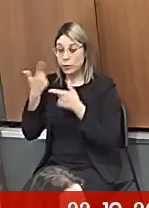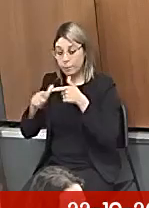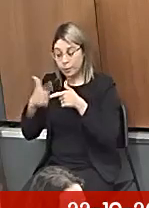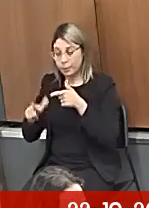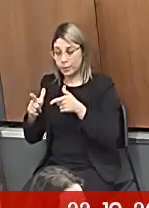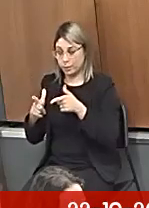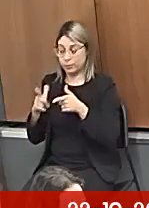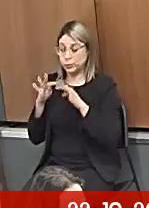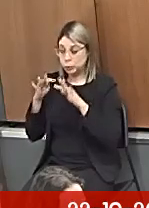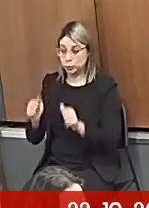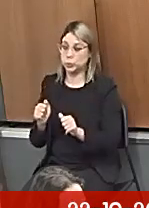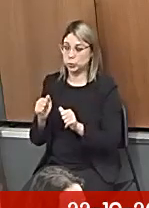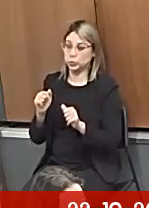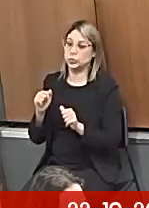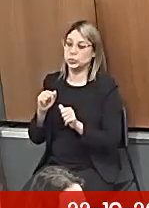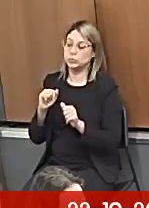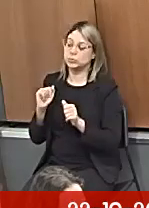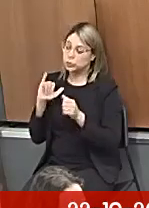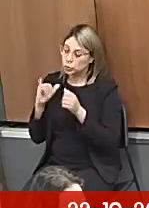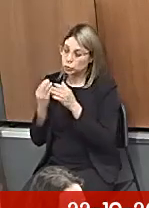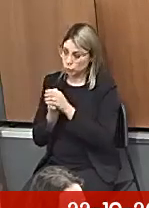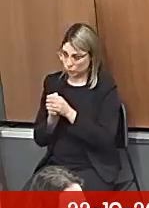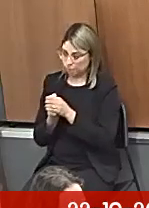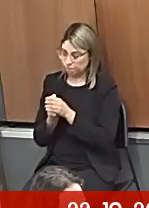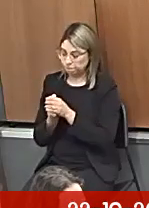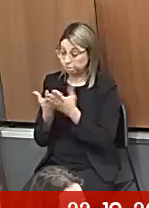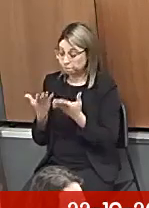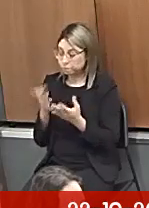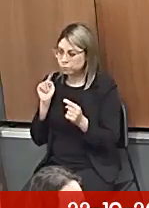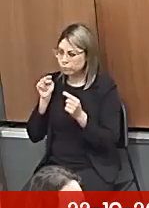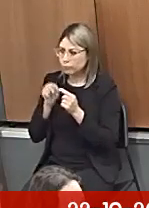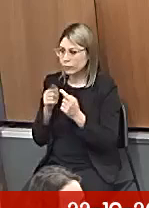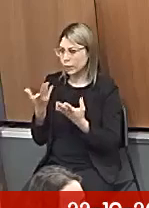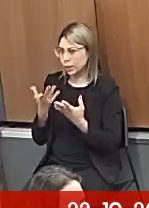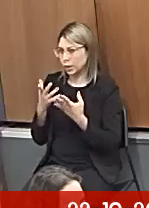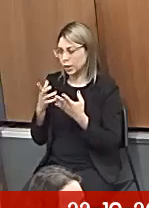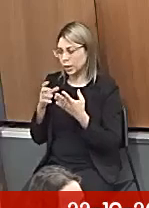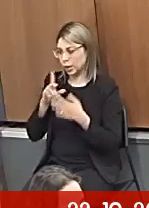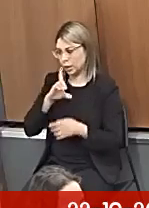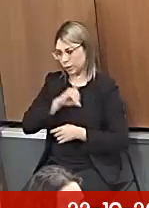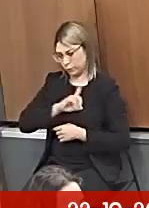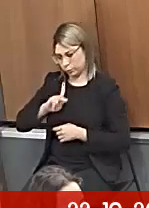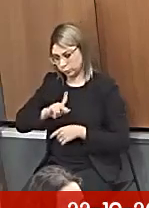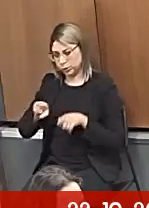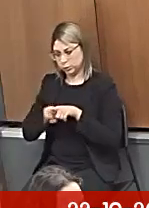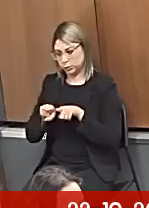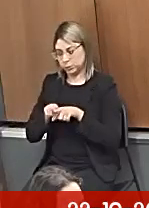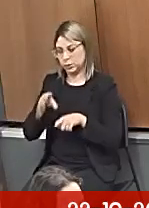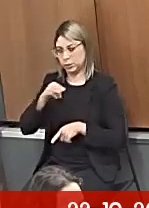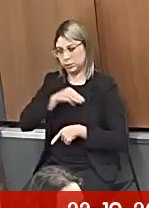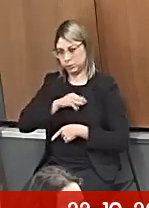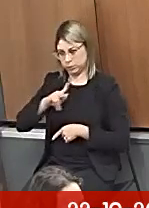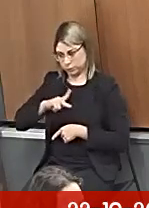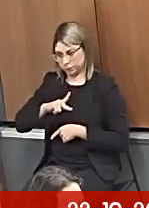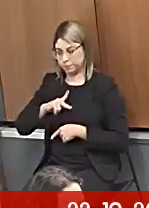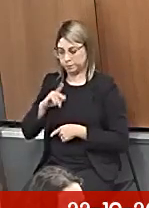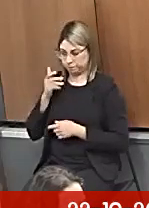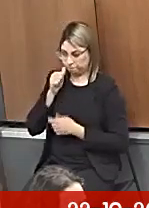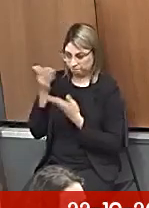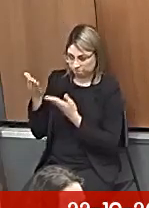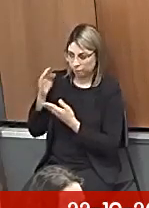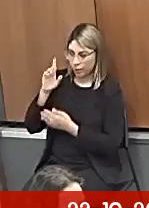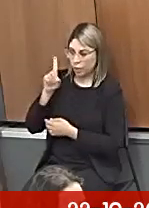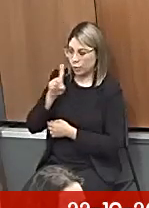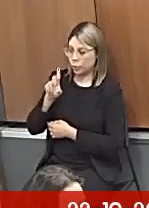aparecer. Então, não vai ter, a intenção da Defensoria Pública e do Ministério Público, Zuleika,